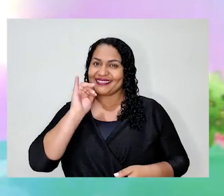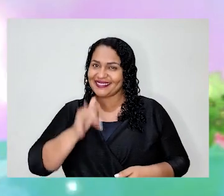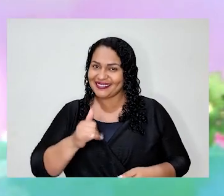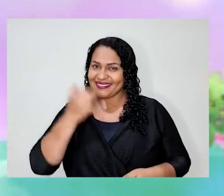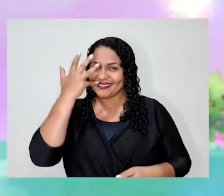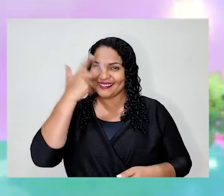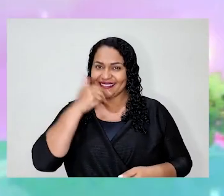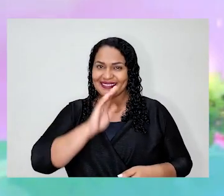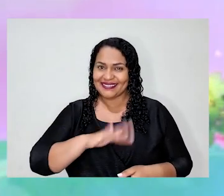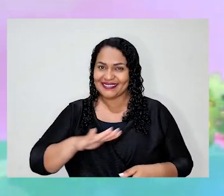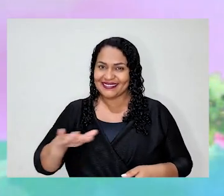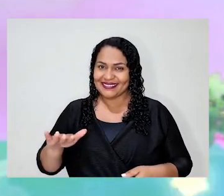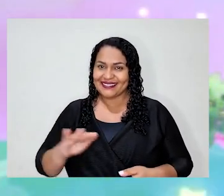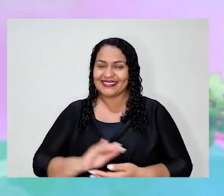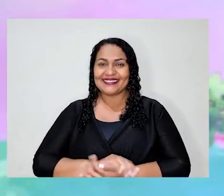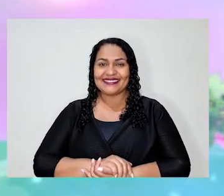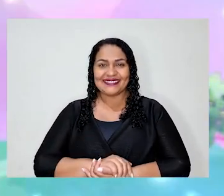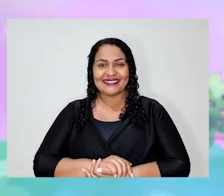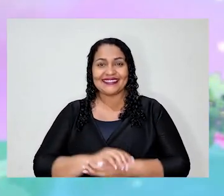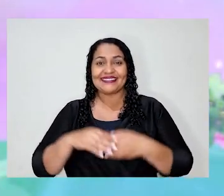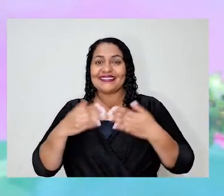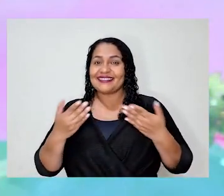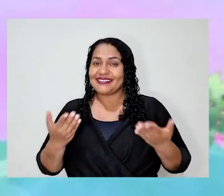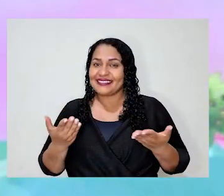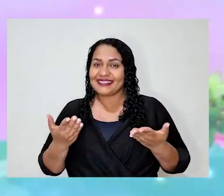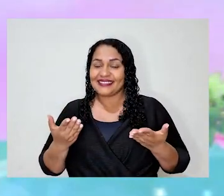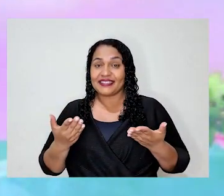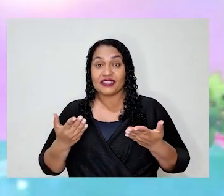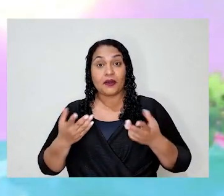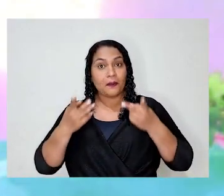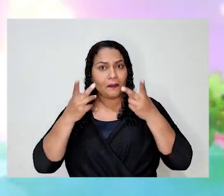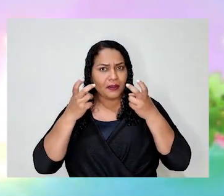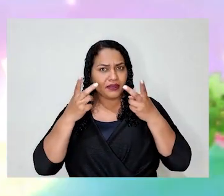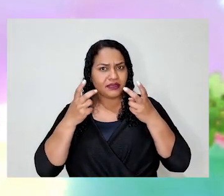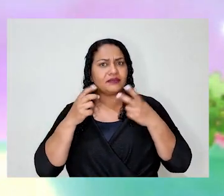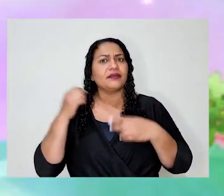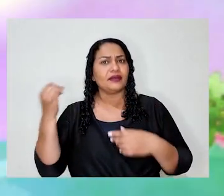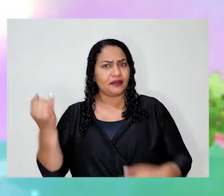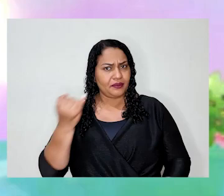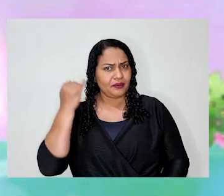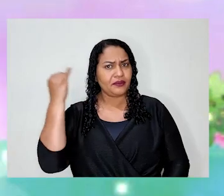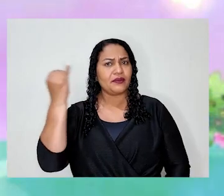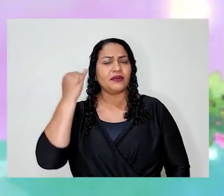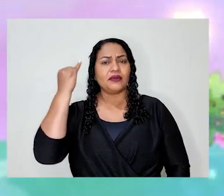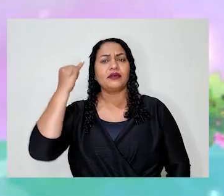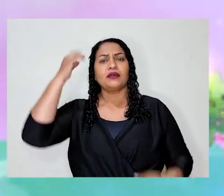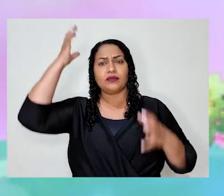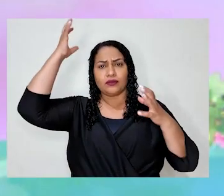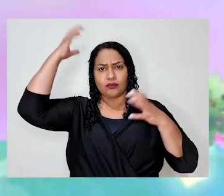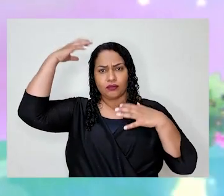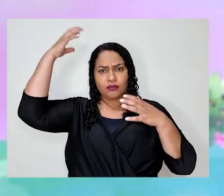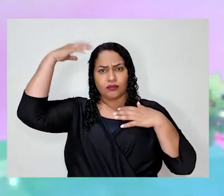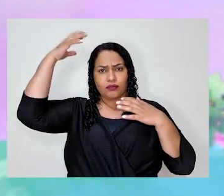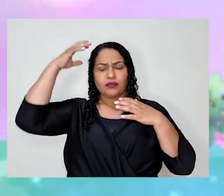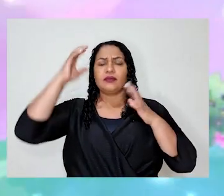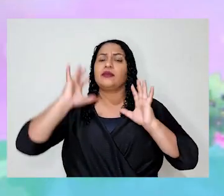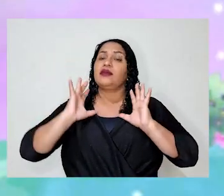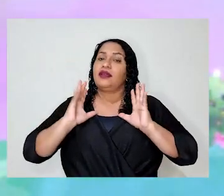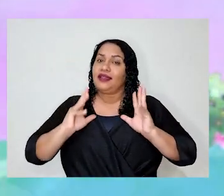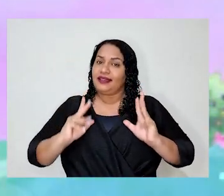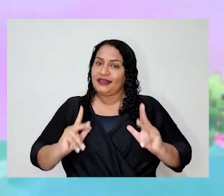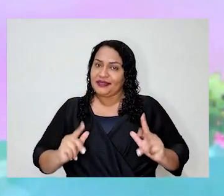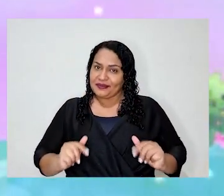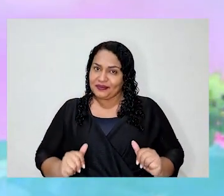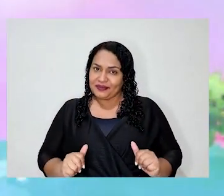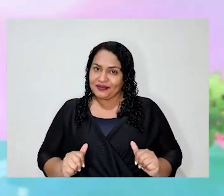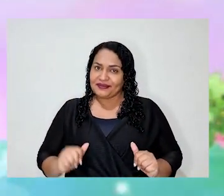Gostaram da história, crianças? Então, vejam como é importante tomar banho e